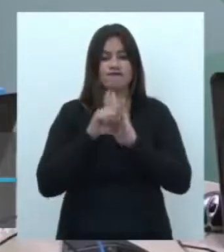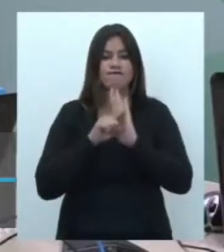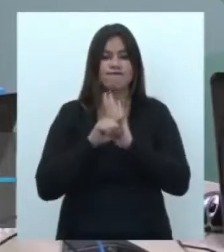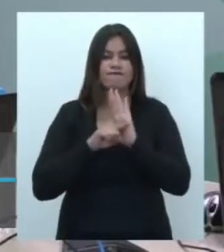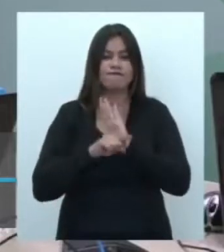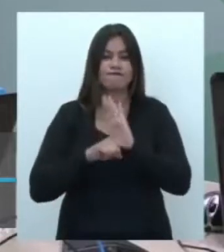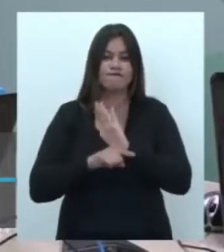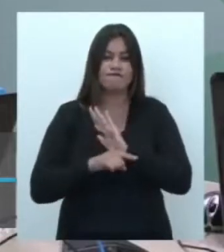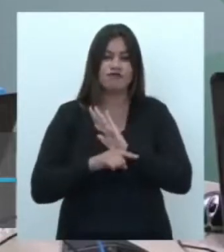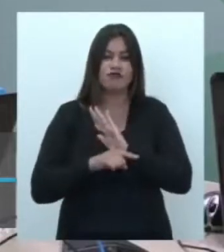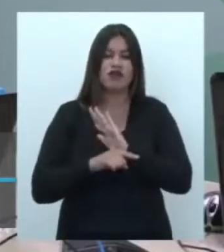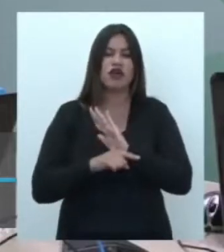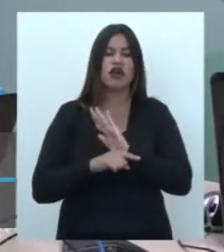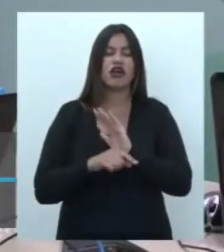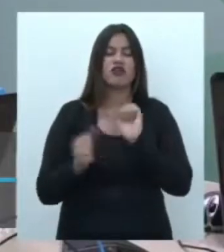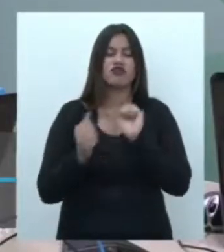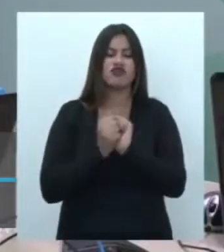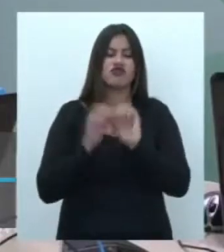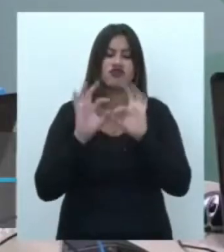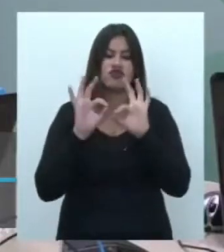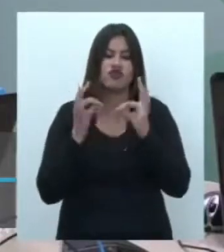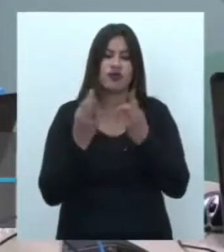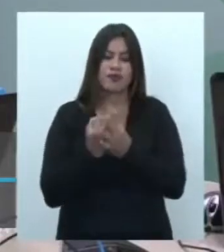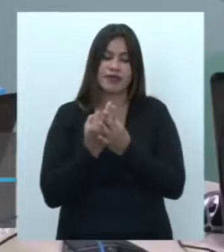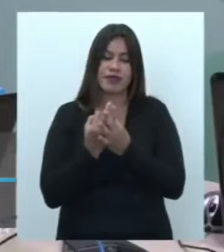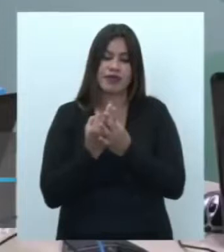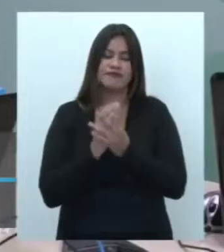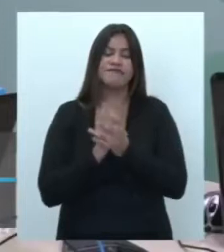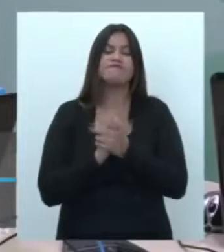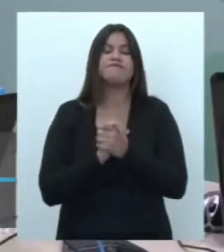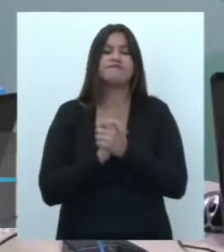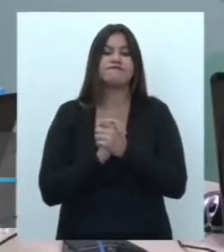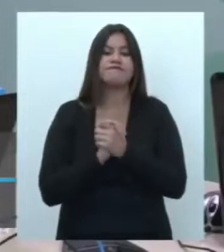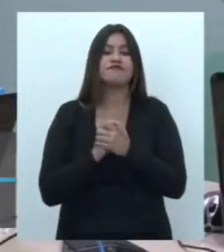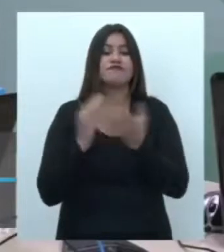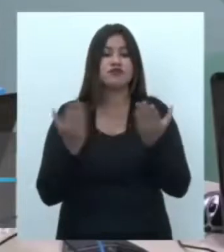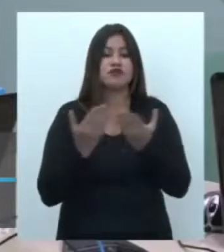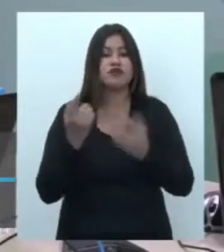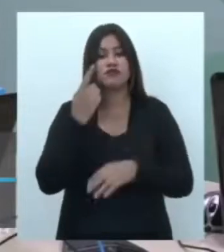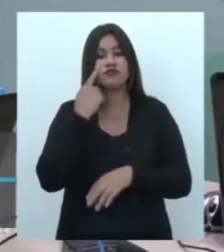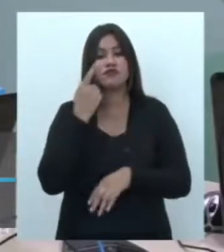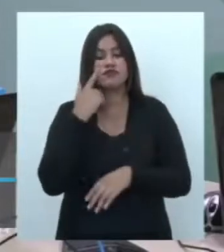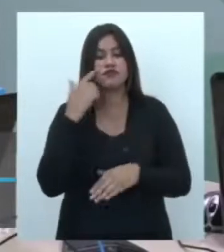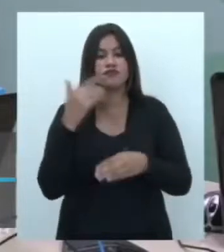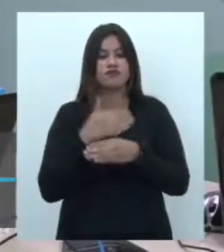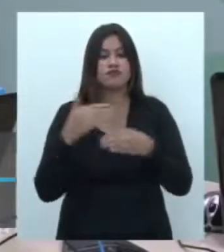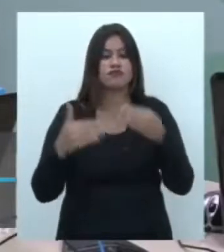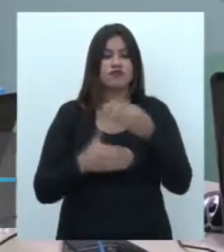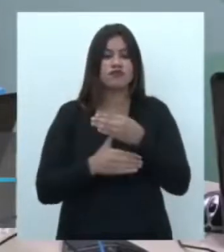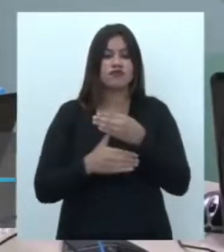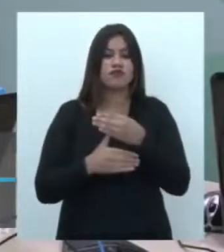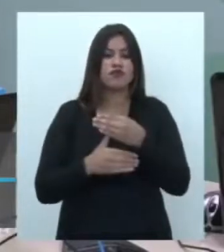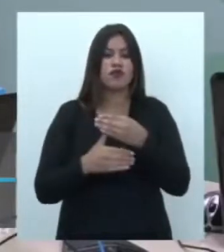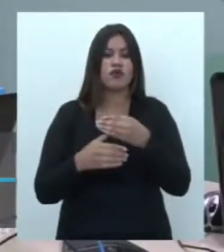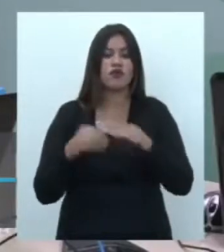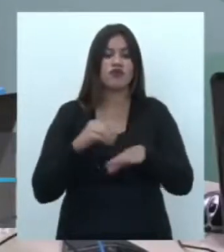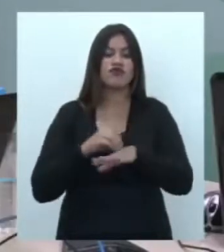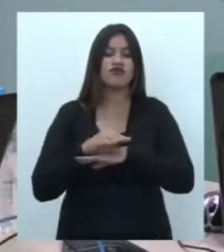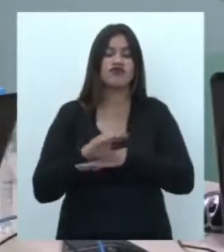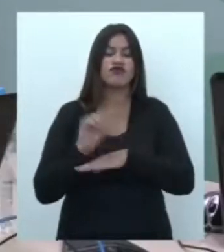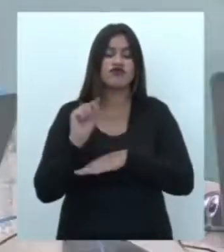investigação junto aos seus familiares sobre essa questão. Então, acompanhem conosco na tela qual foi essa sugestão